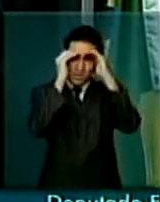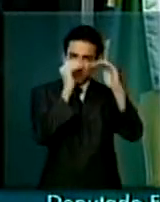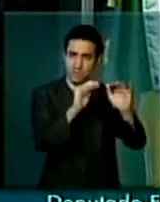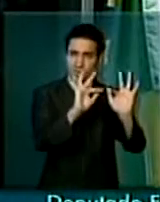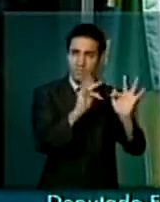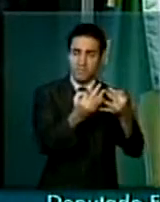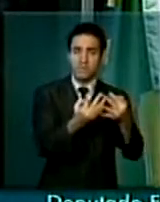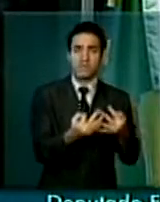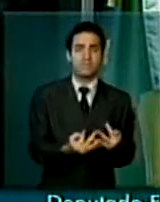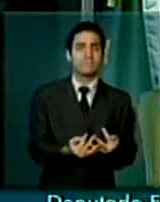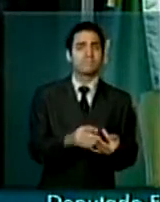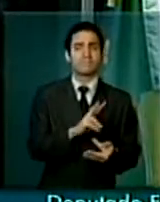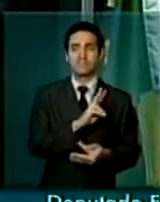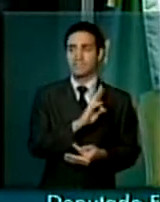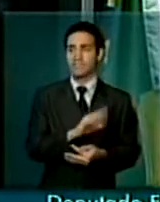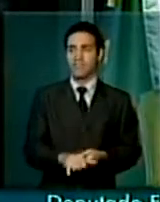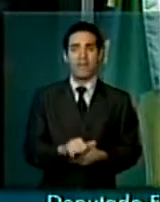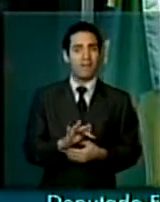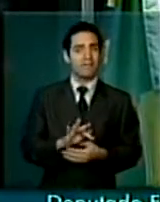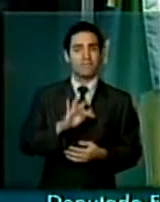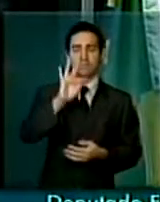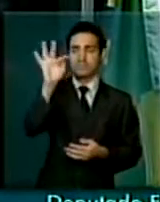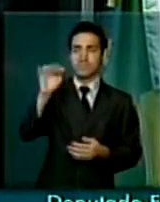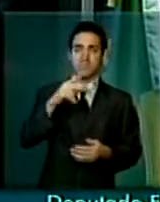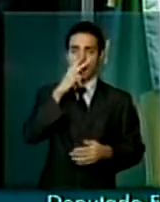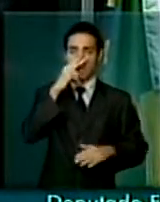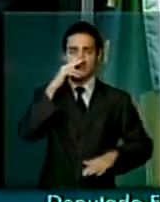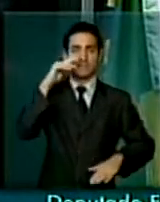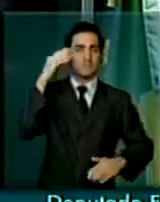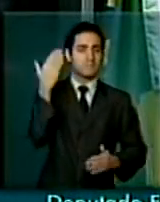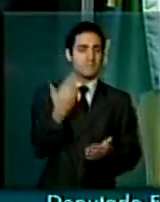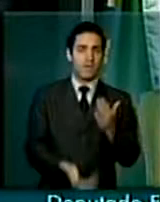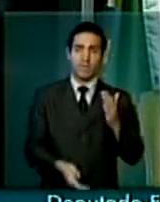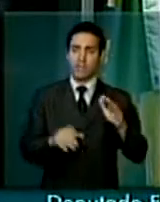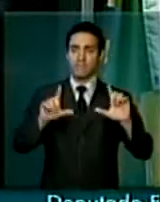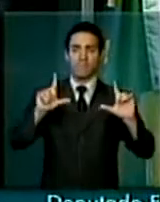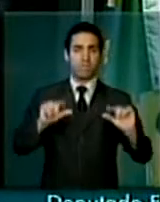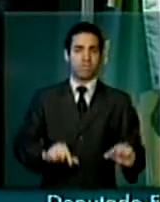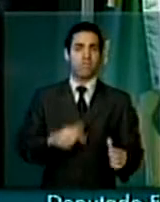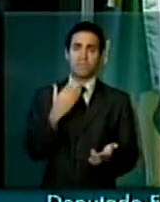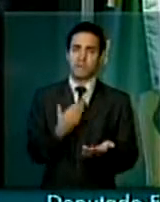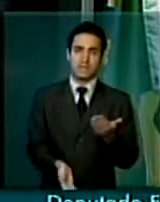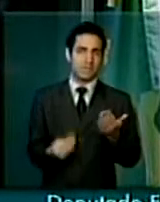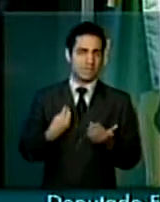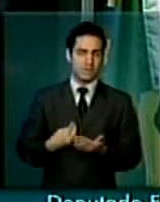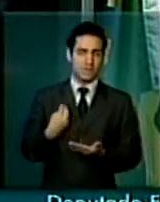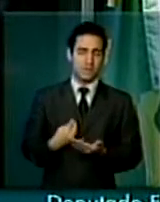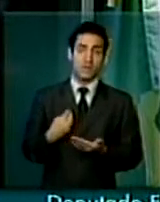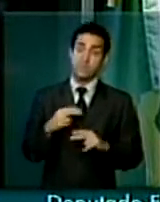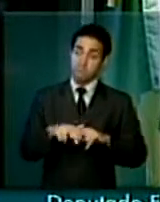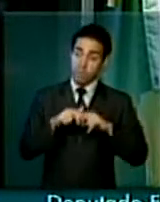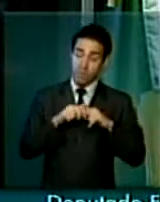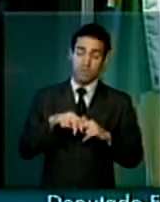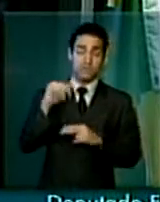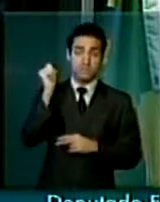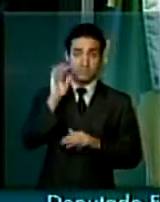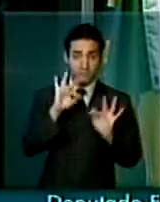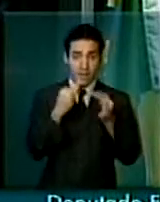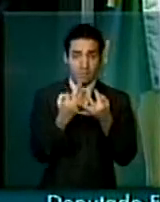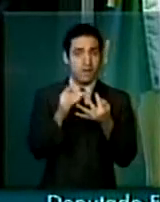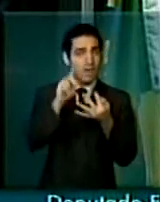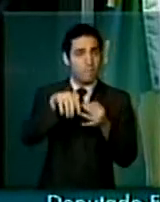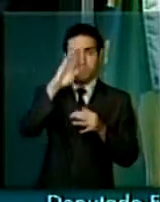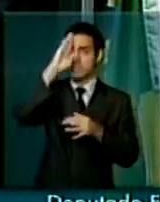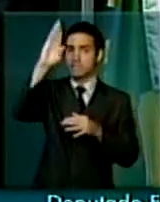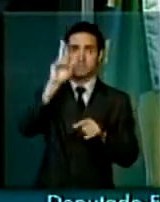ensejando sua própria desestabilização. Por isso, a família deve ser a nossa grande